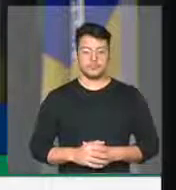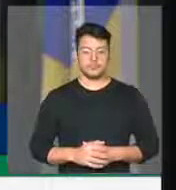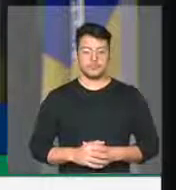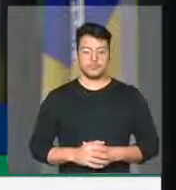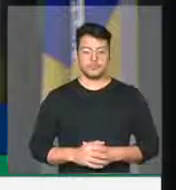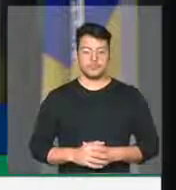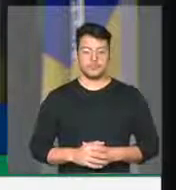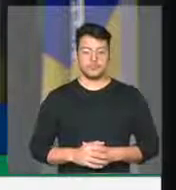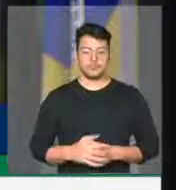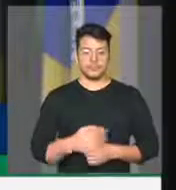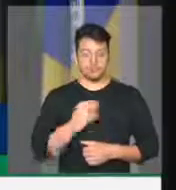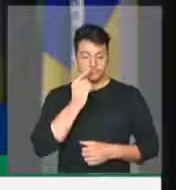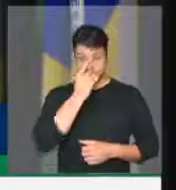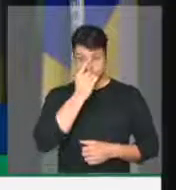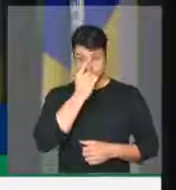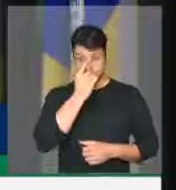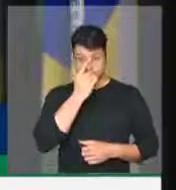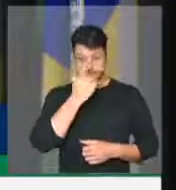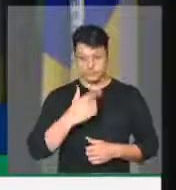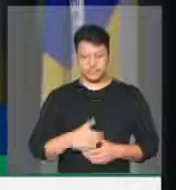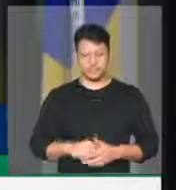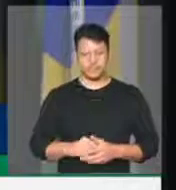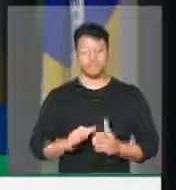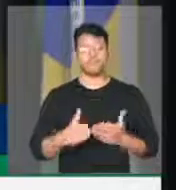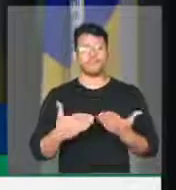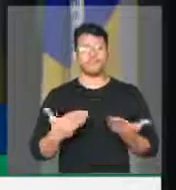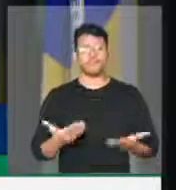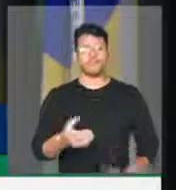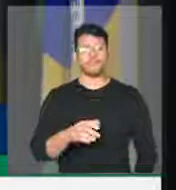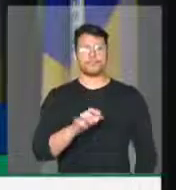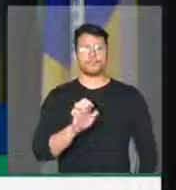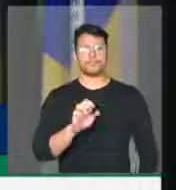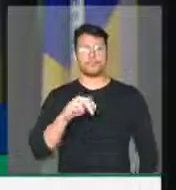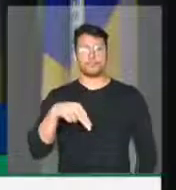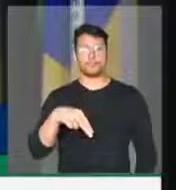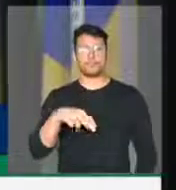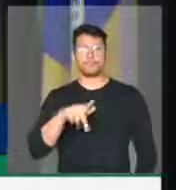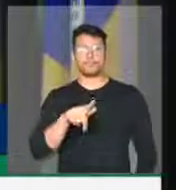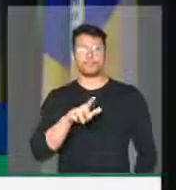a relação que criou a ENGEPRON em